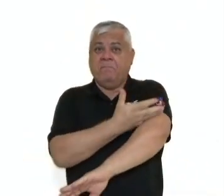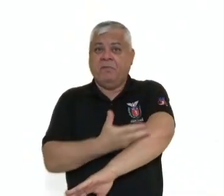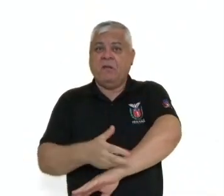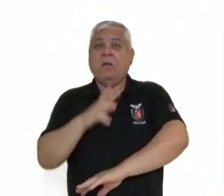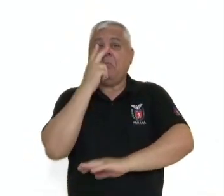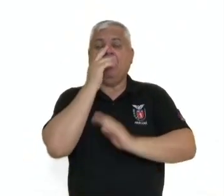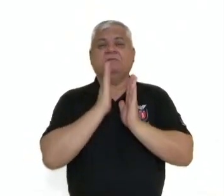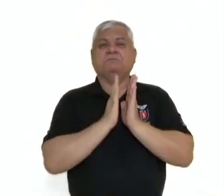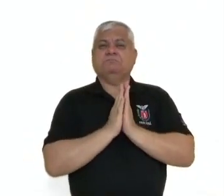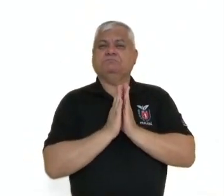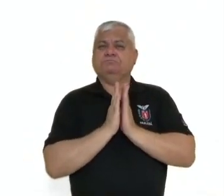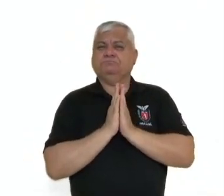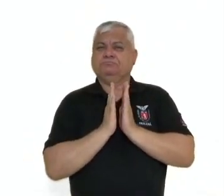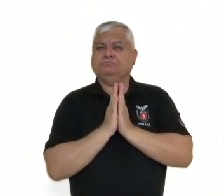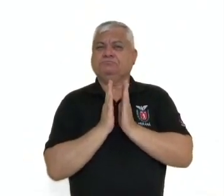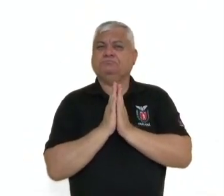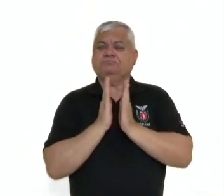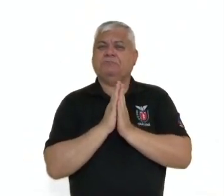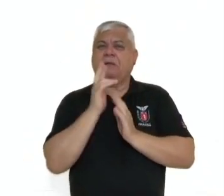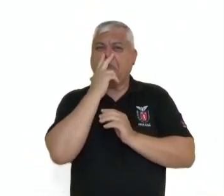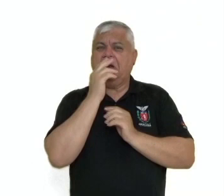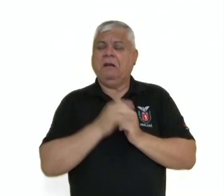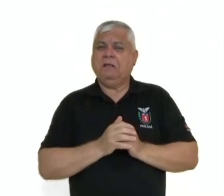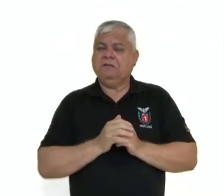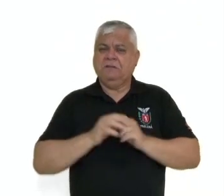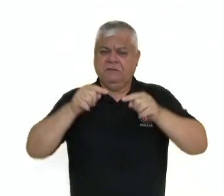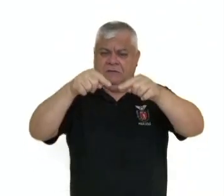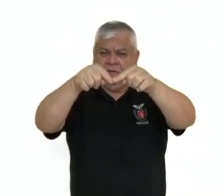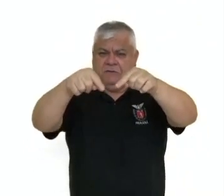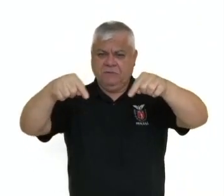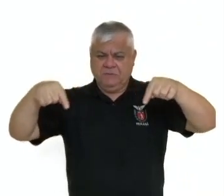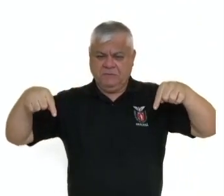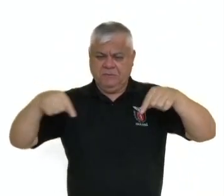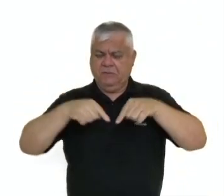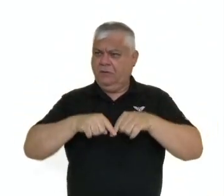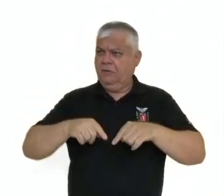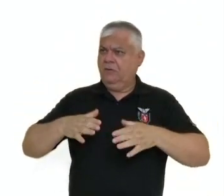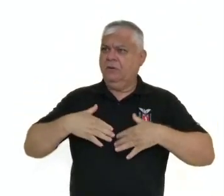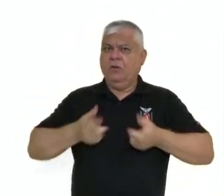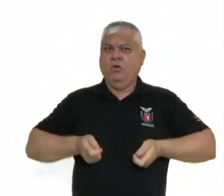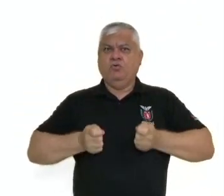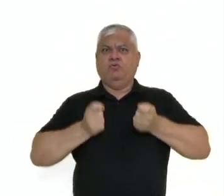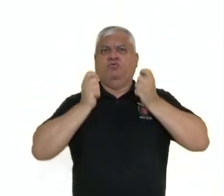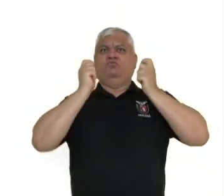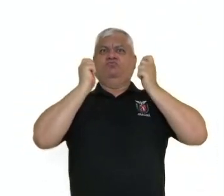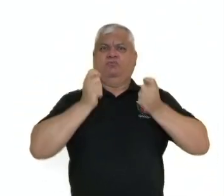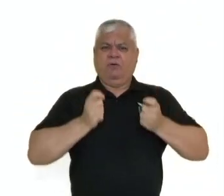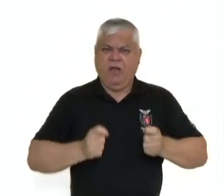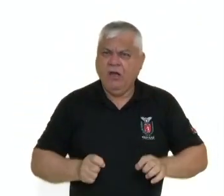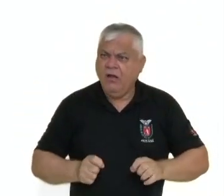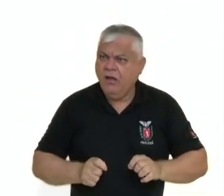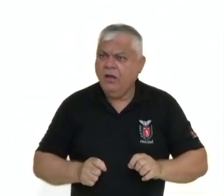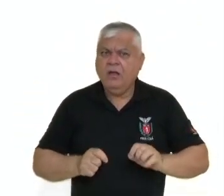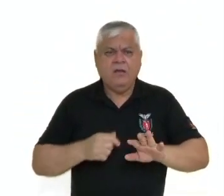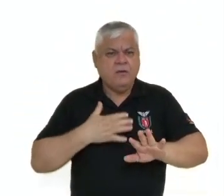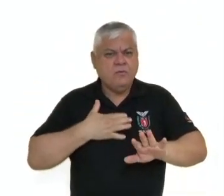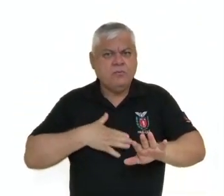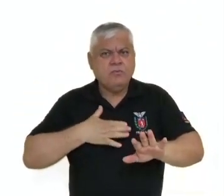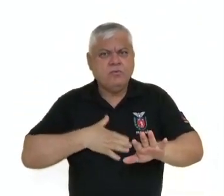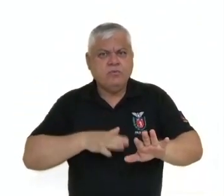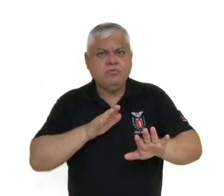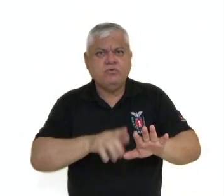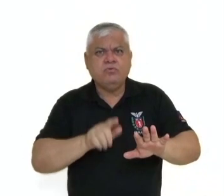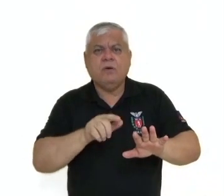rezar, dispostas na forma de um triângulo. Aquilo assustou o cavalo, que refugou. Mas